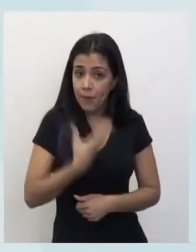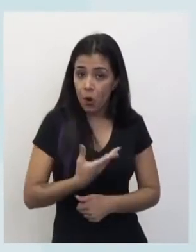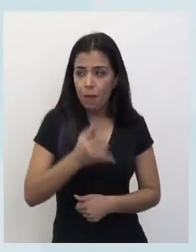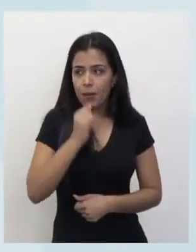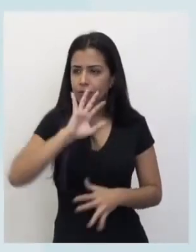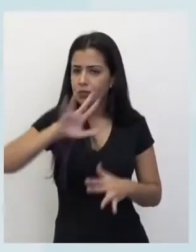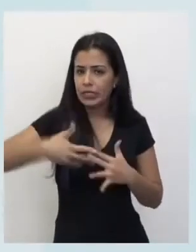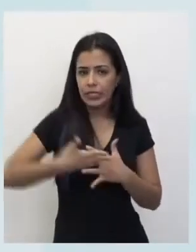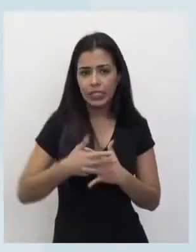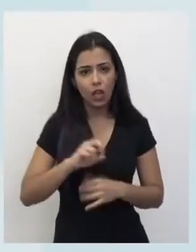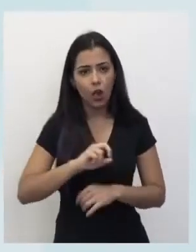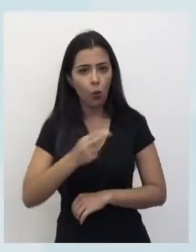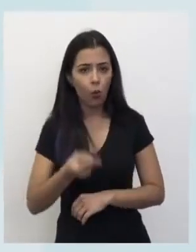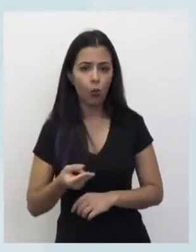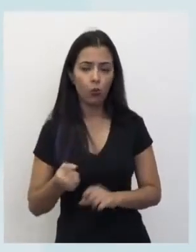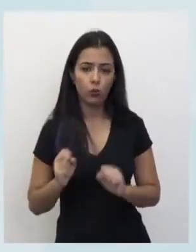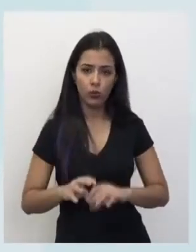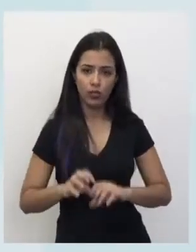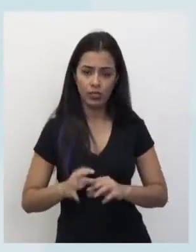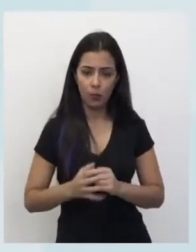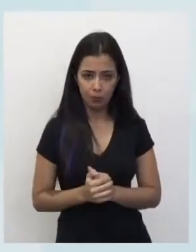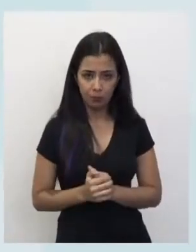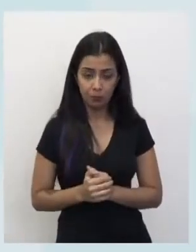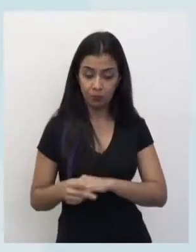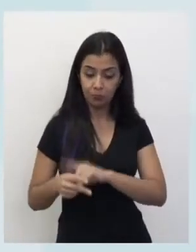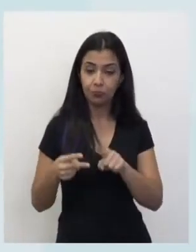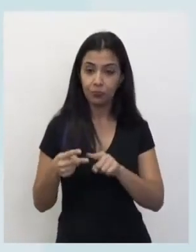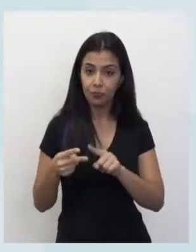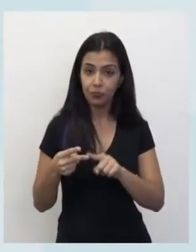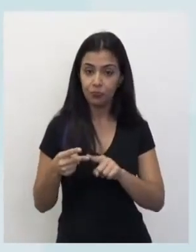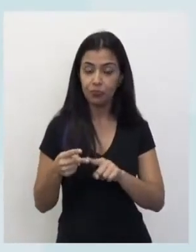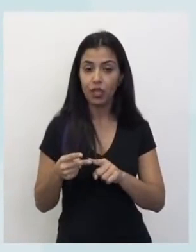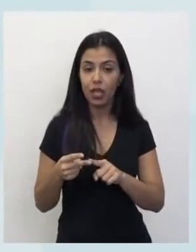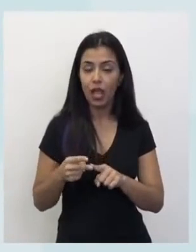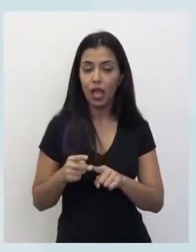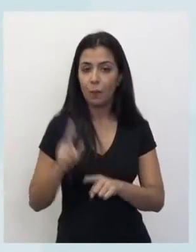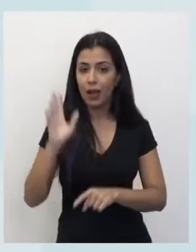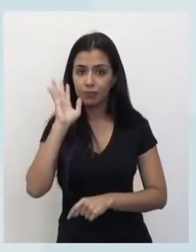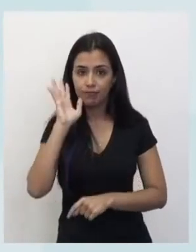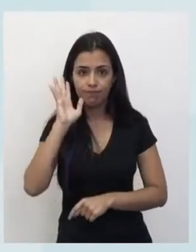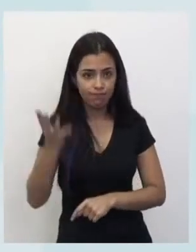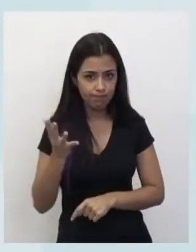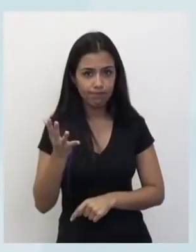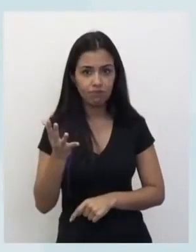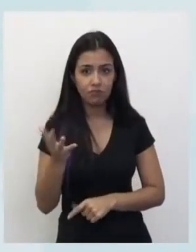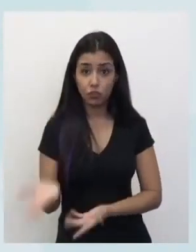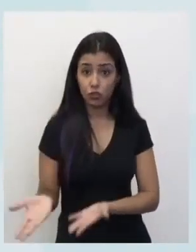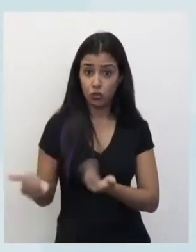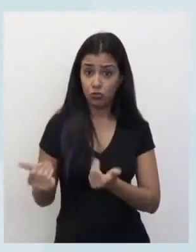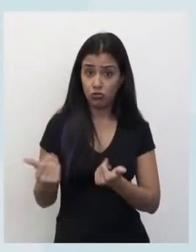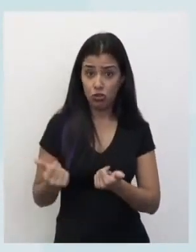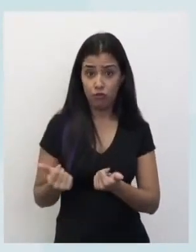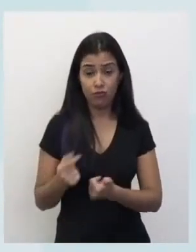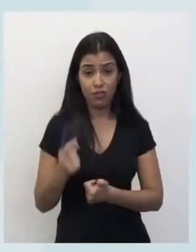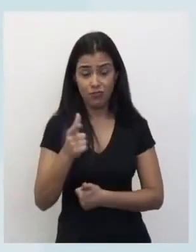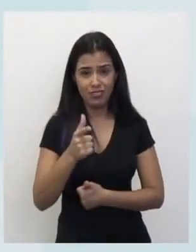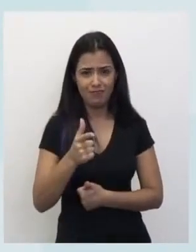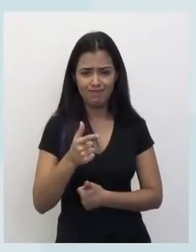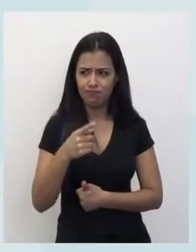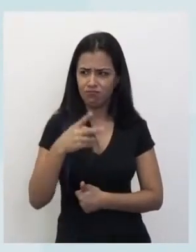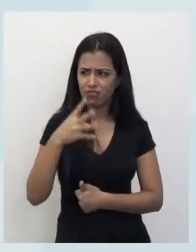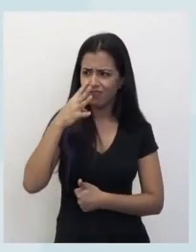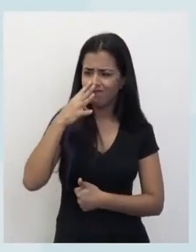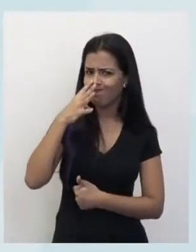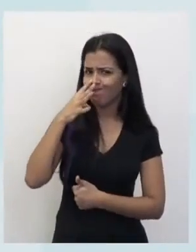boa educação. E outra em que você tenha visto a situação do jovem que você ficou chocado, ou chocada, de